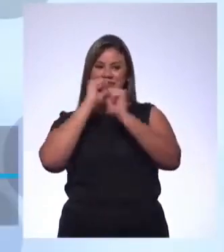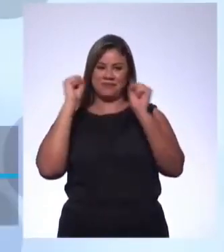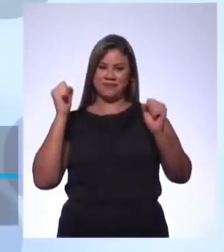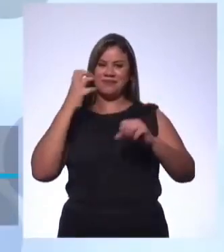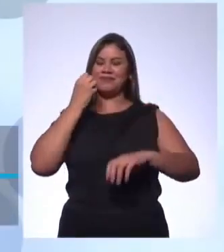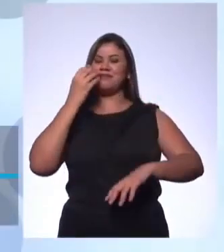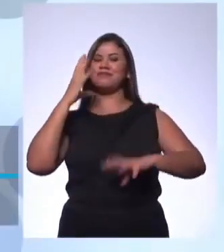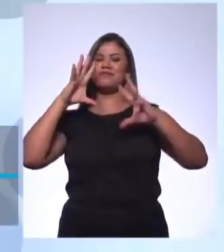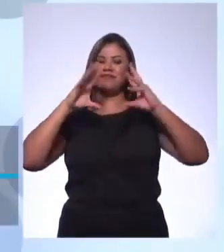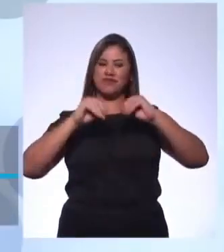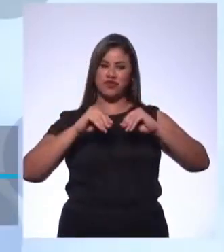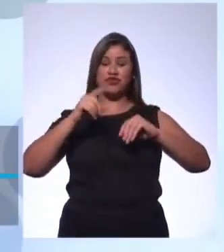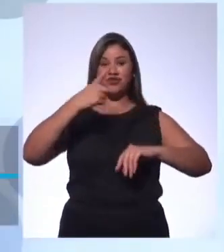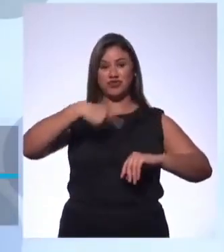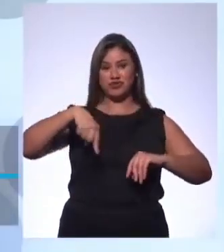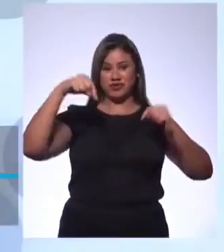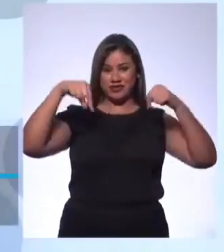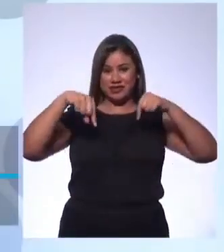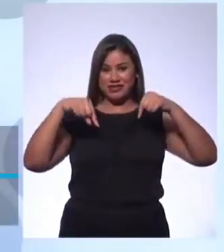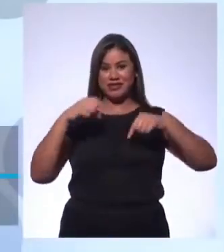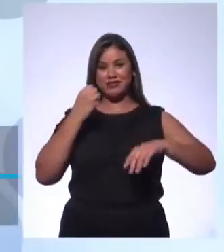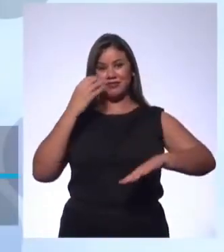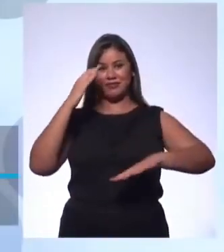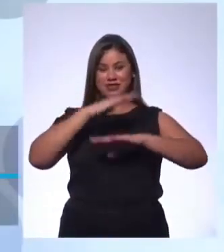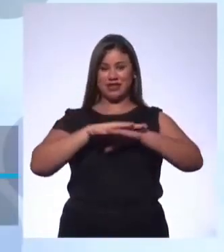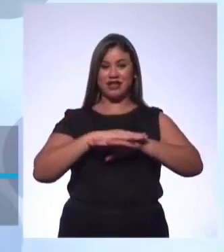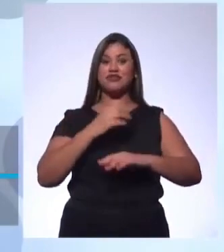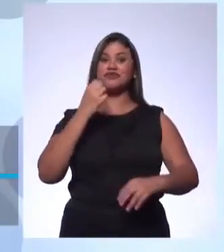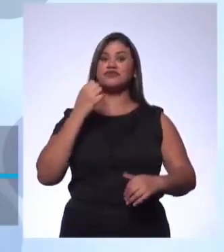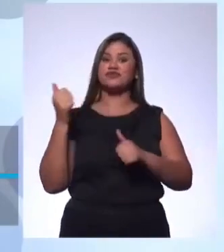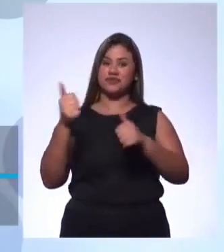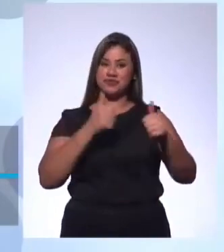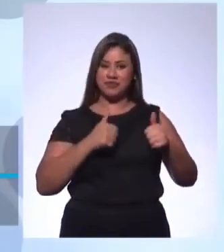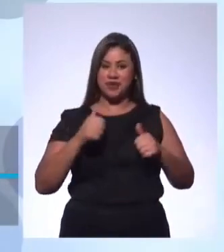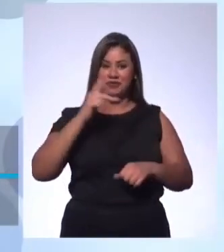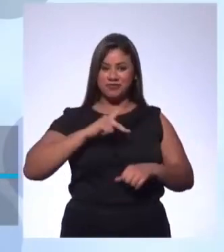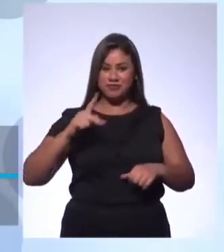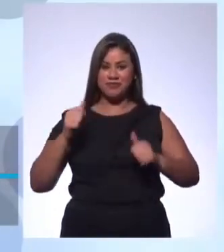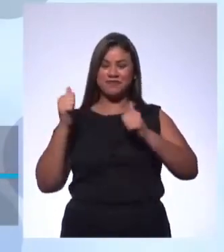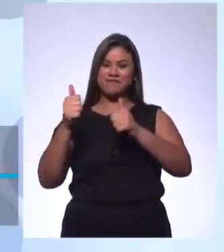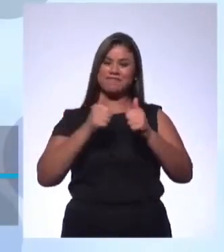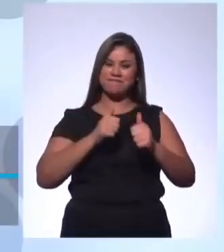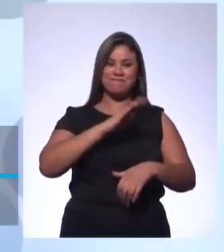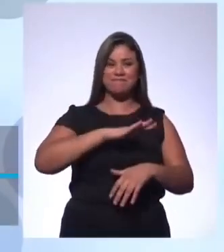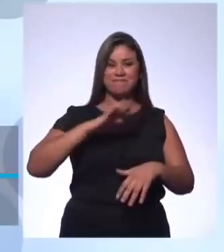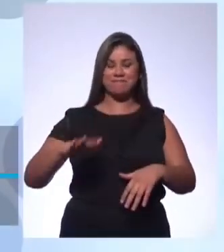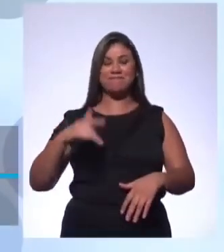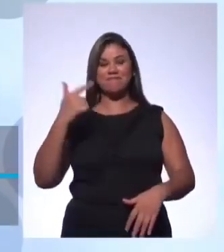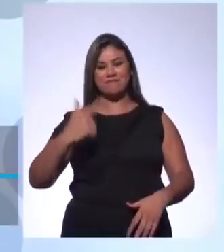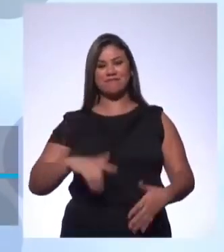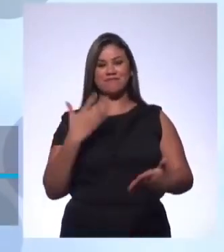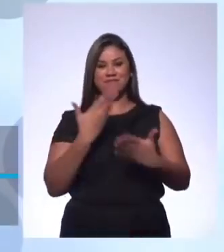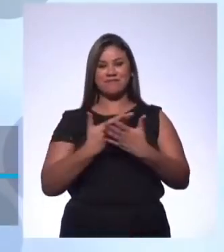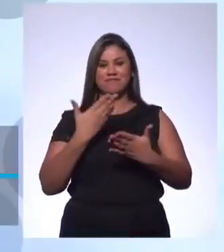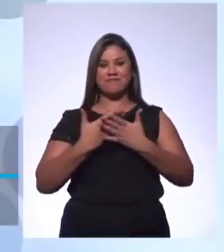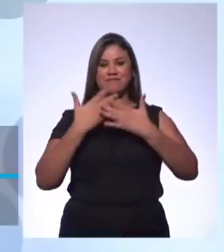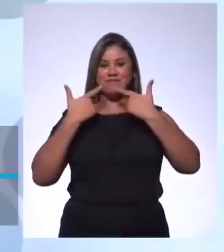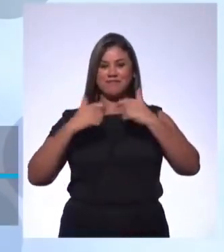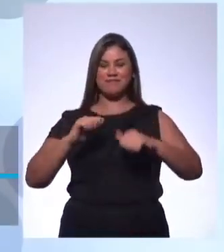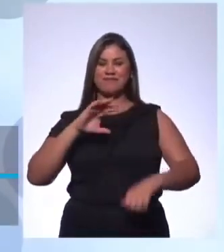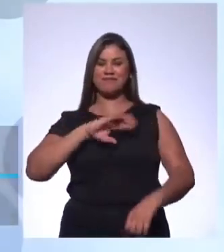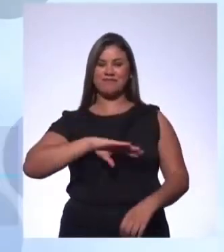está assistindo. Para nós aqui é boa tarde. Tudo bem com você, professora? Tudo bem com vocês, queridos alunos do estado de São Paulo? Estamos aqui mais uma vez para mais uma aula de